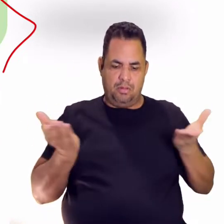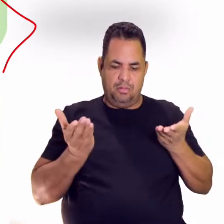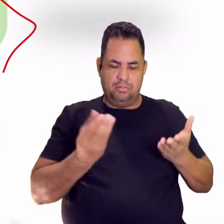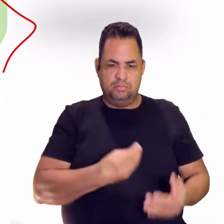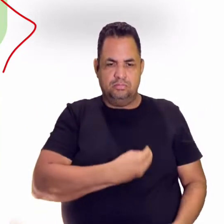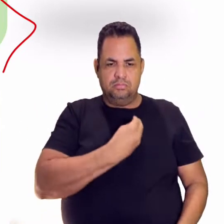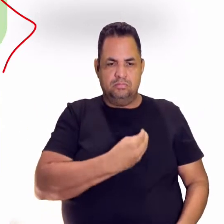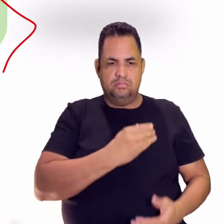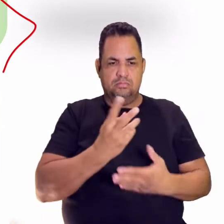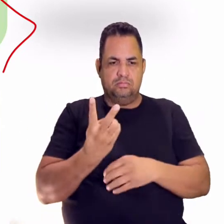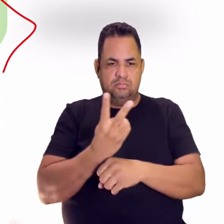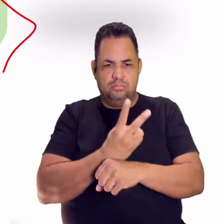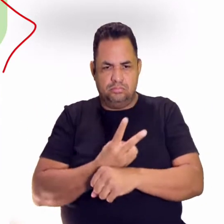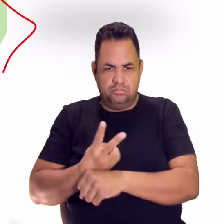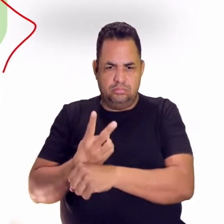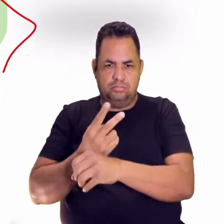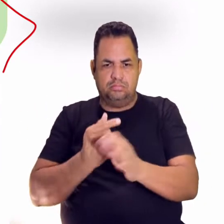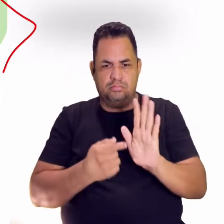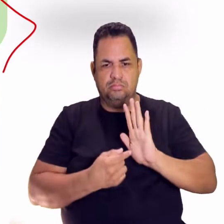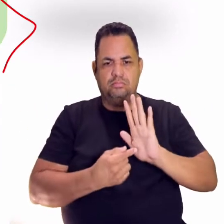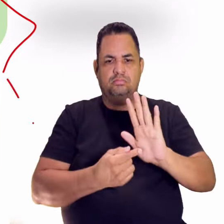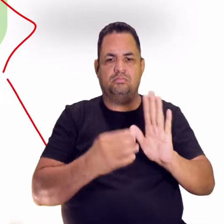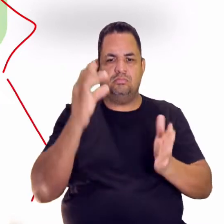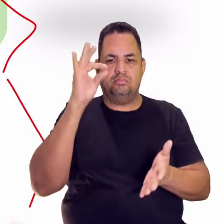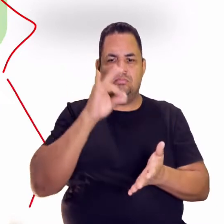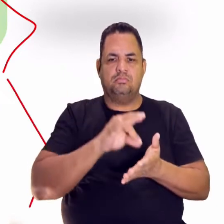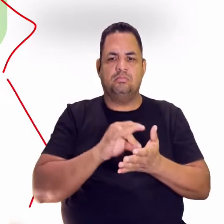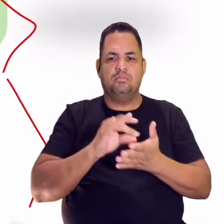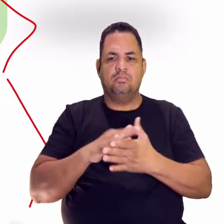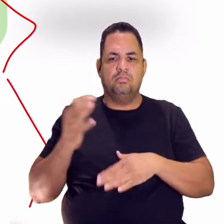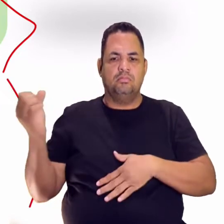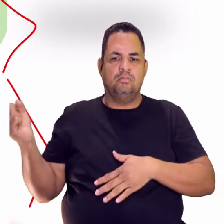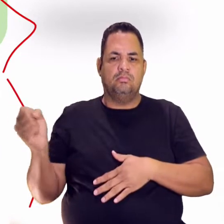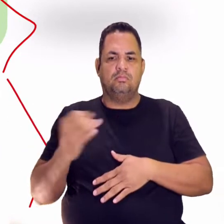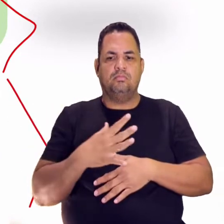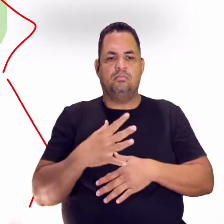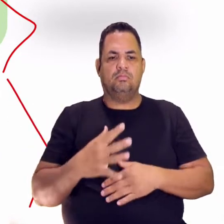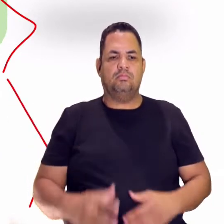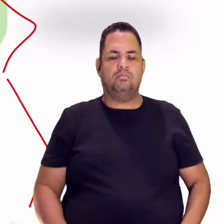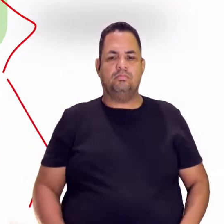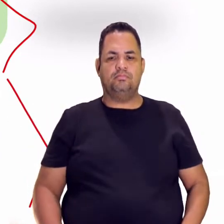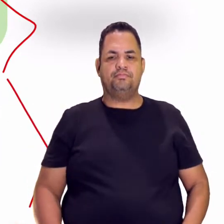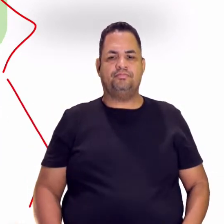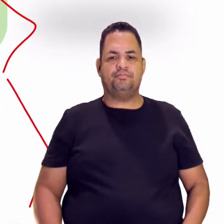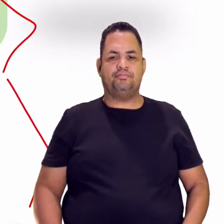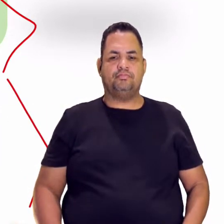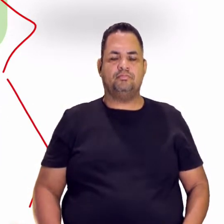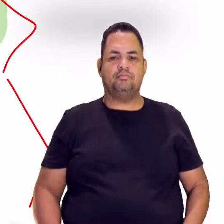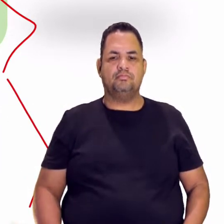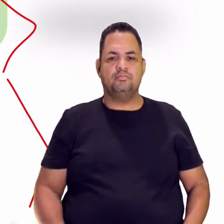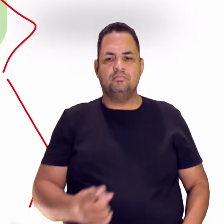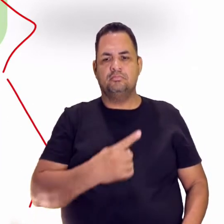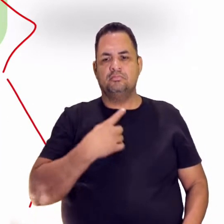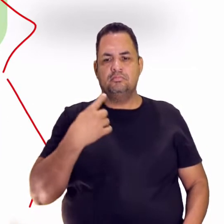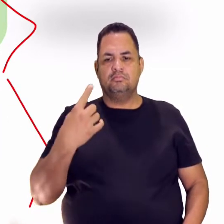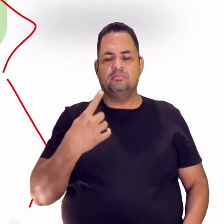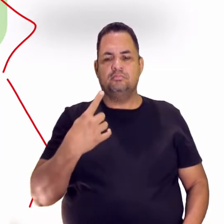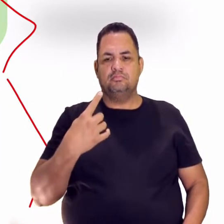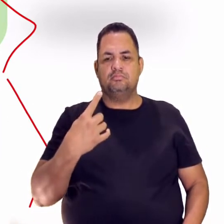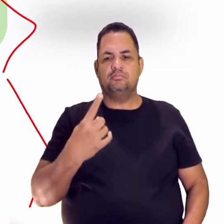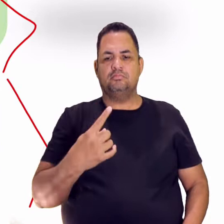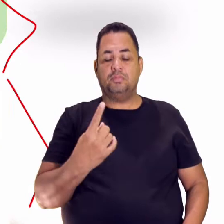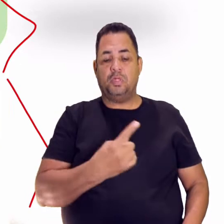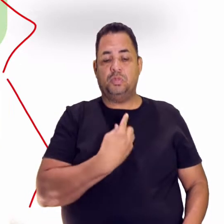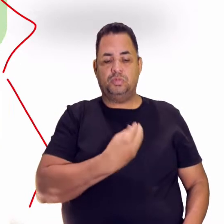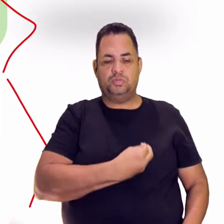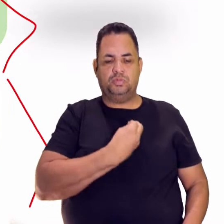Então, procurava expressar a realidade contemporânea, a realidade no mundo que a gente vive. Nós vivemos